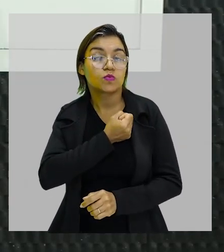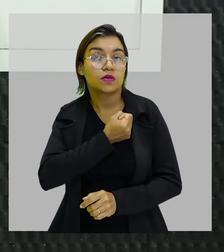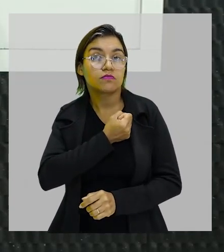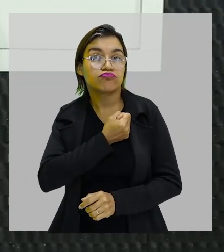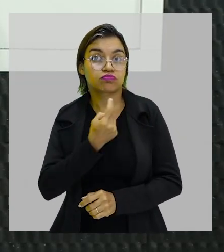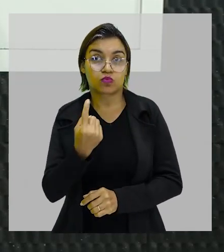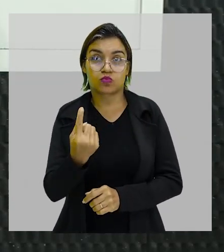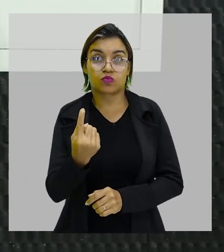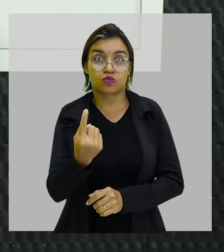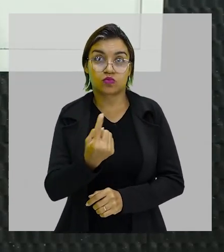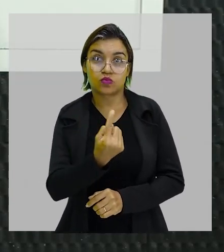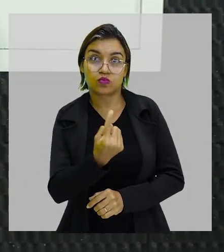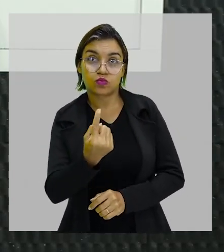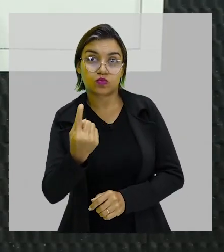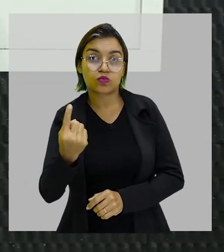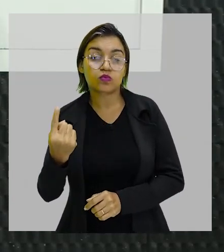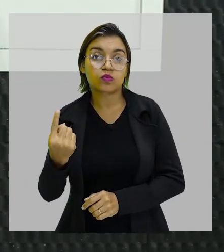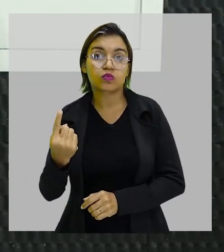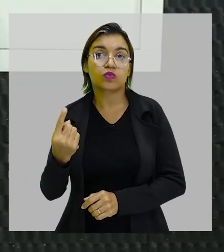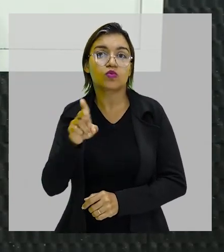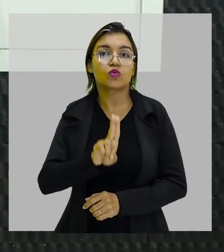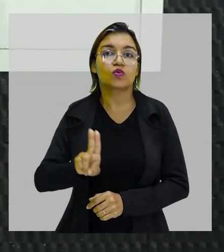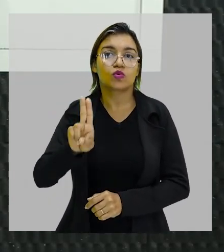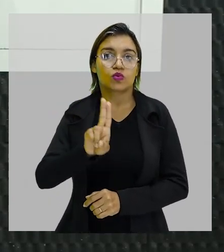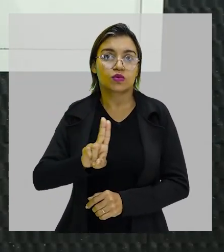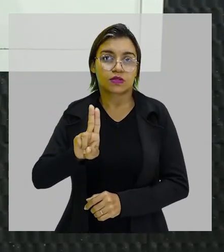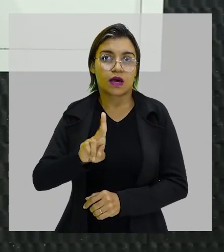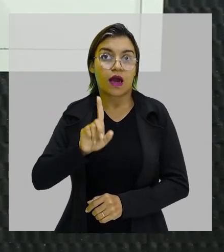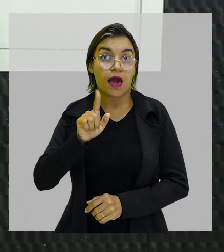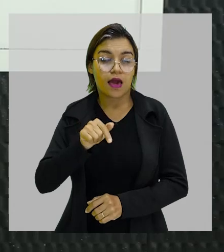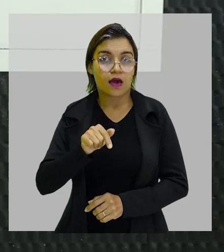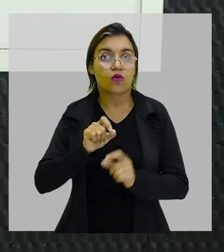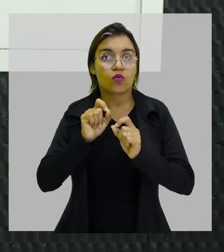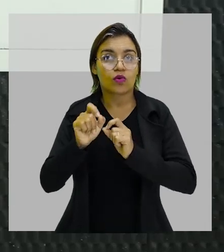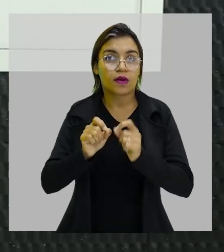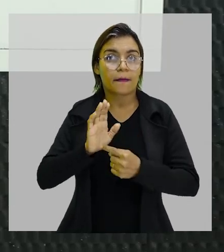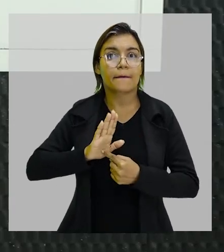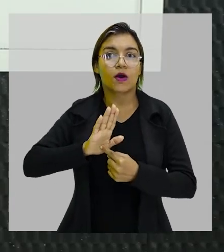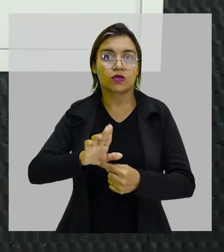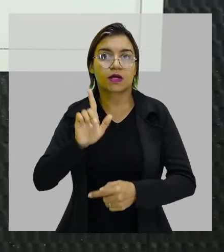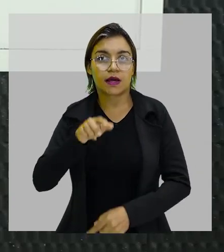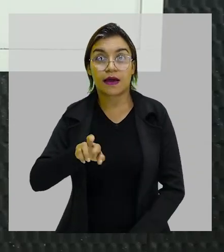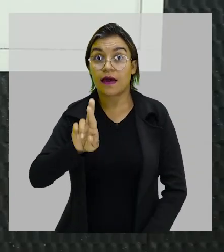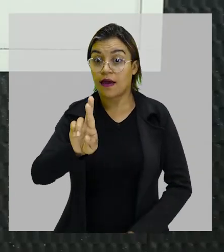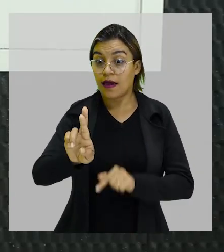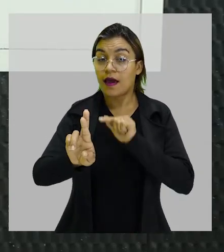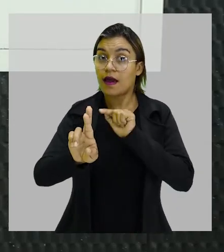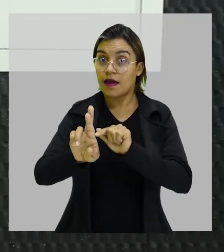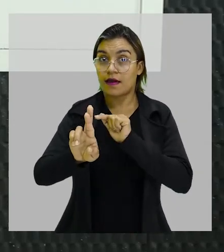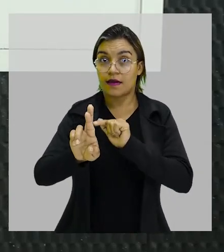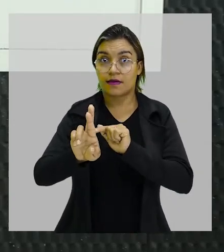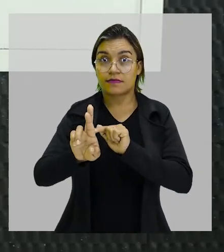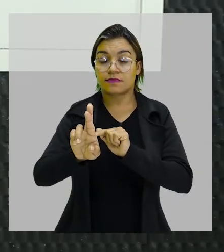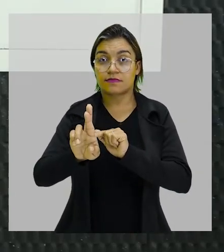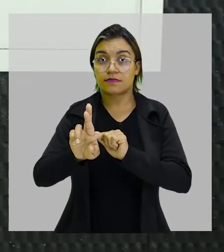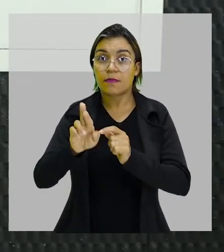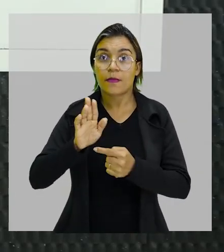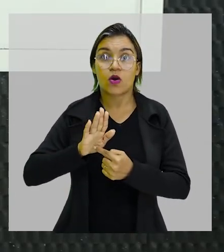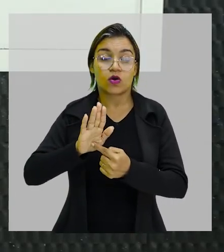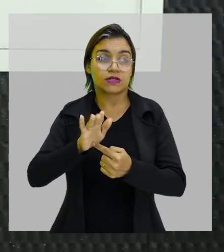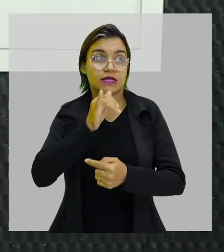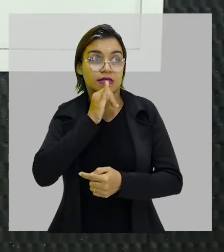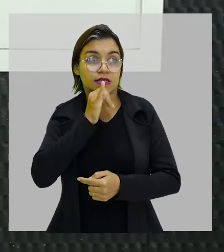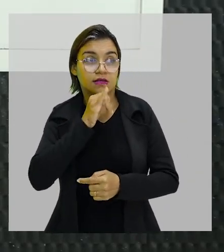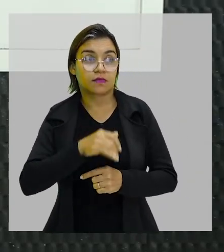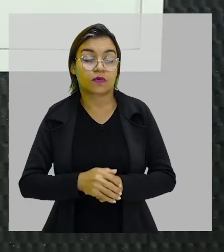unidades que nós iremos utilizar na questão, vai ser a constante universal. Ok? Então a constante universal está em